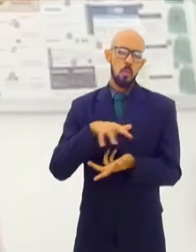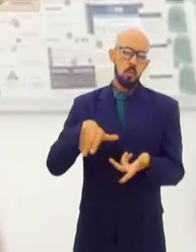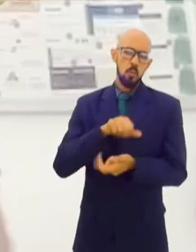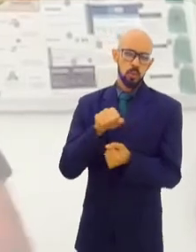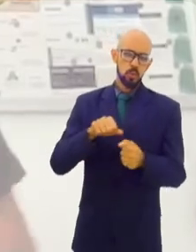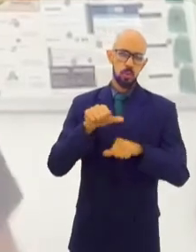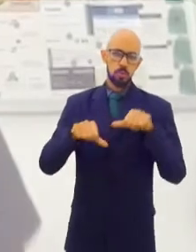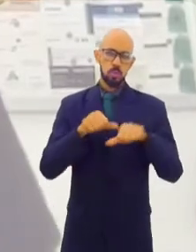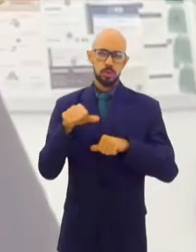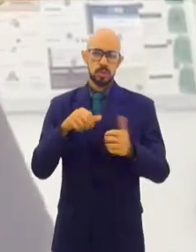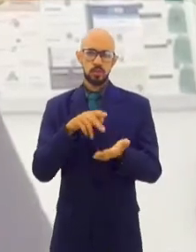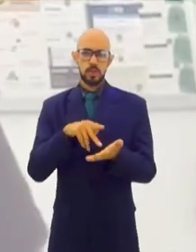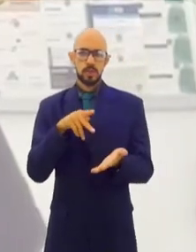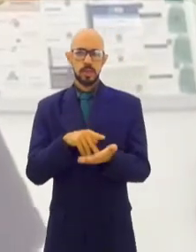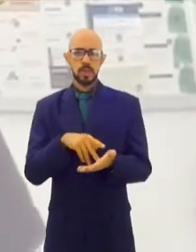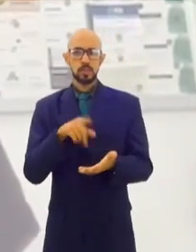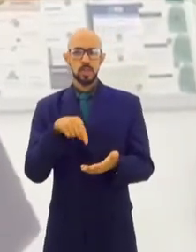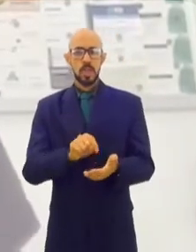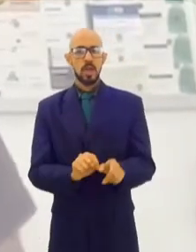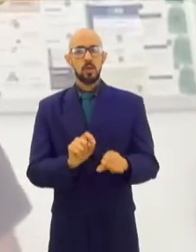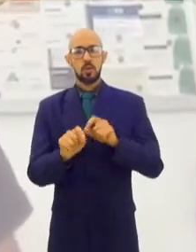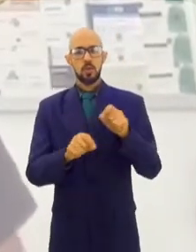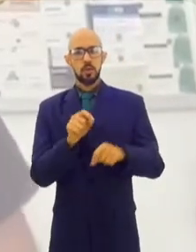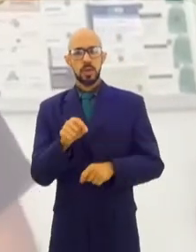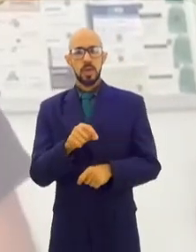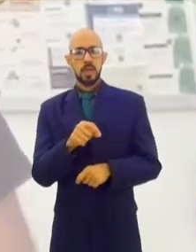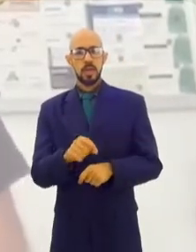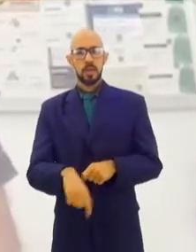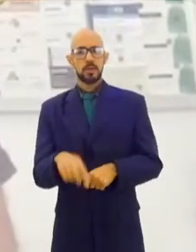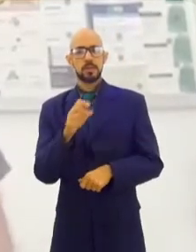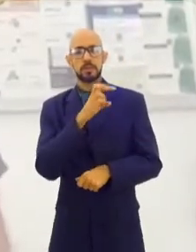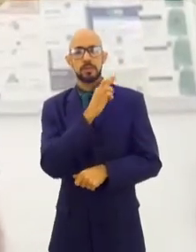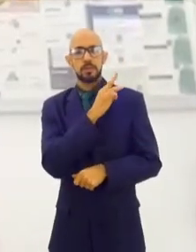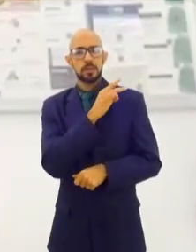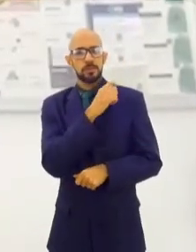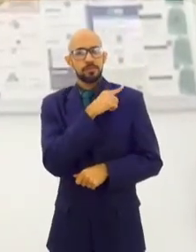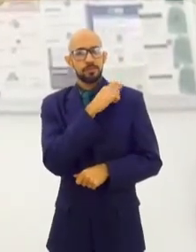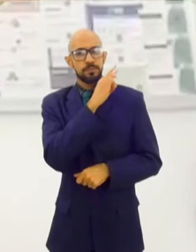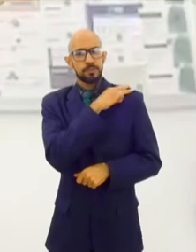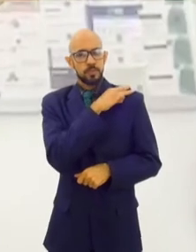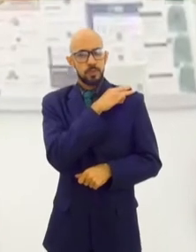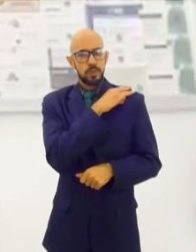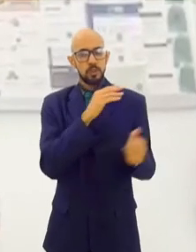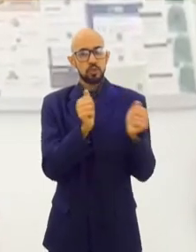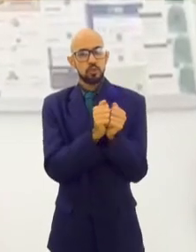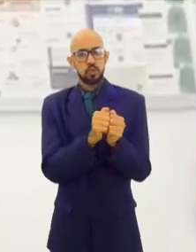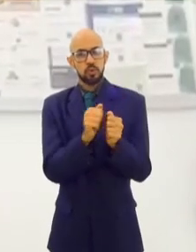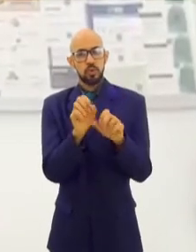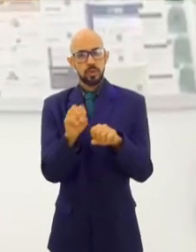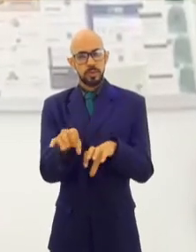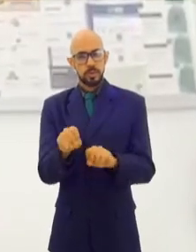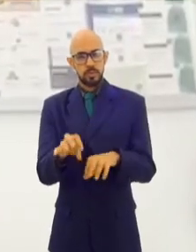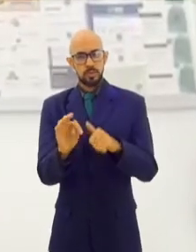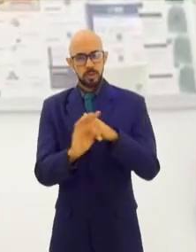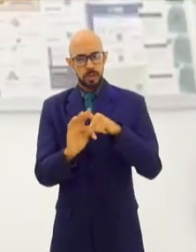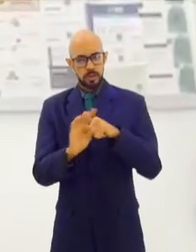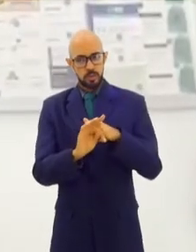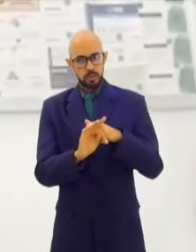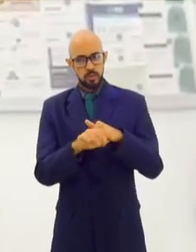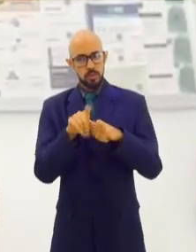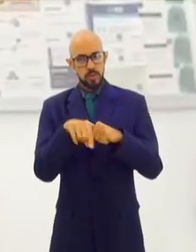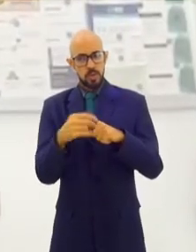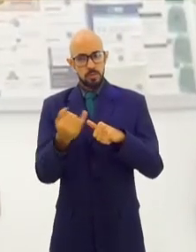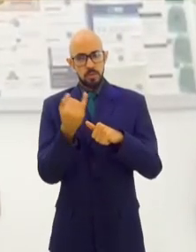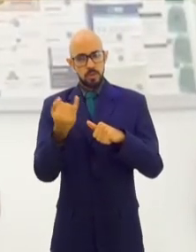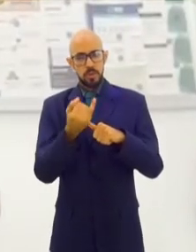coisa muito interessante que eu acho que muda o mundo de verdade que é um ensino e como em termos técnicos usam né então